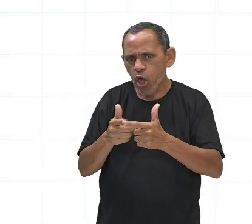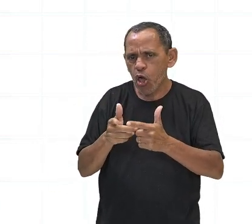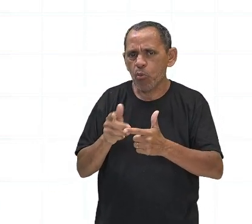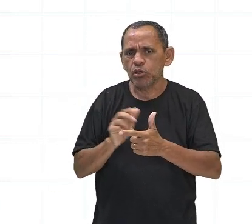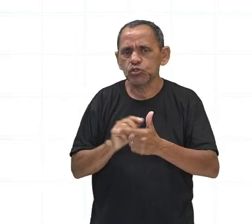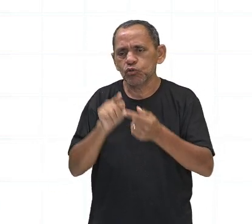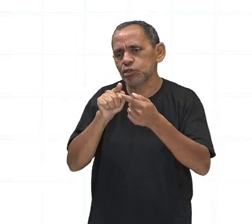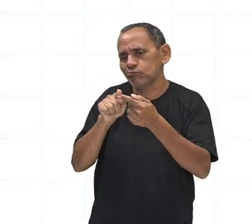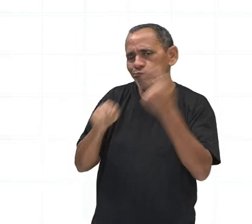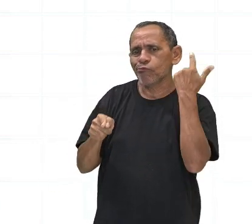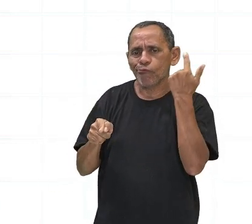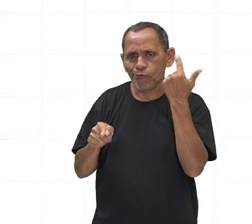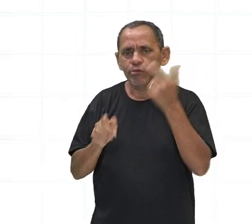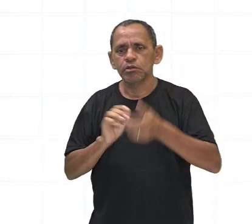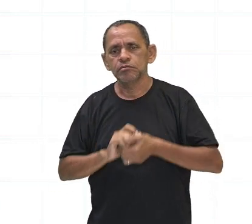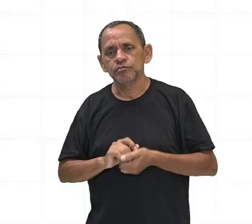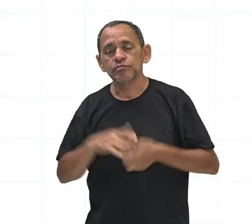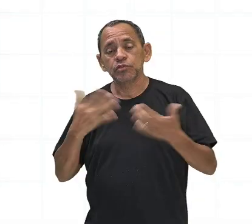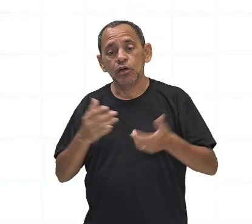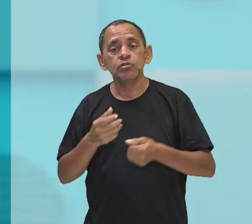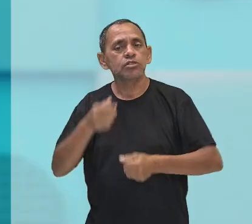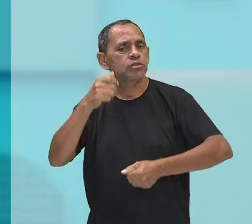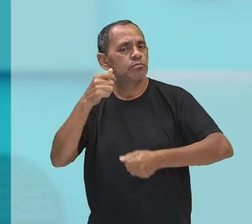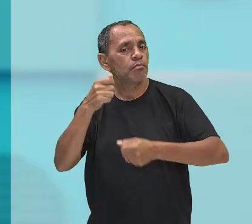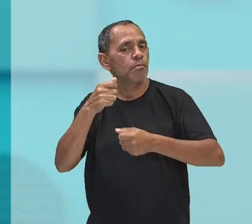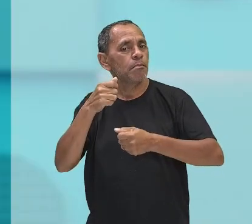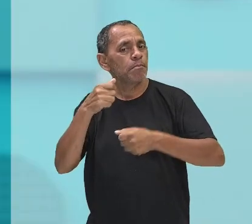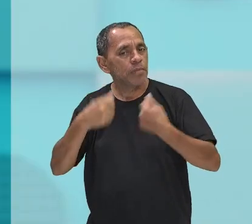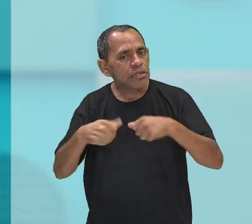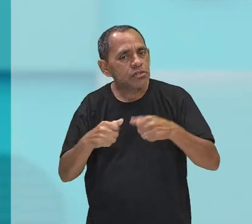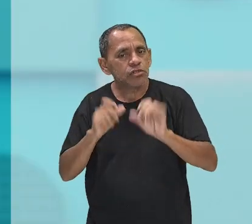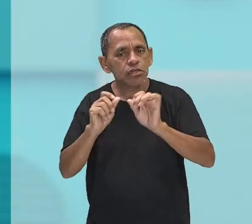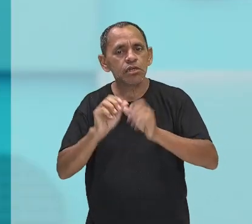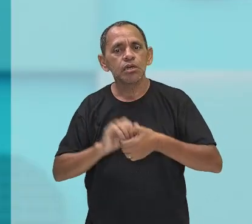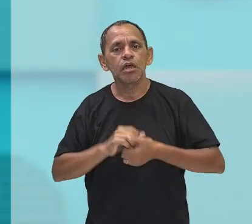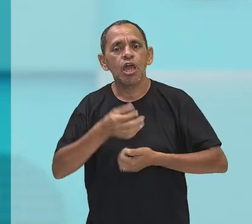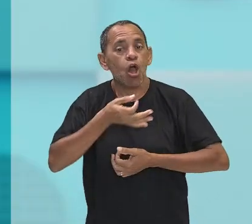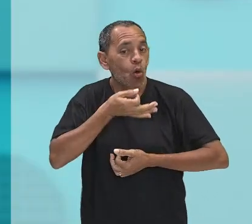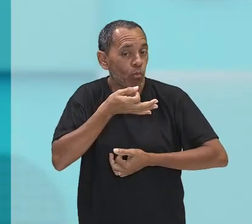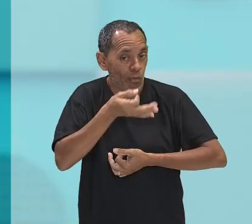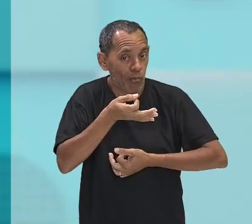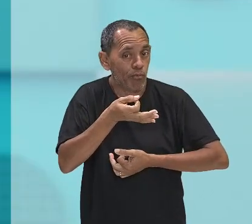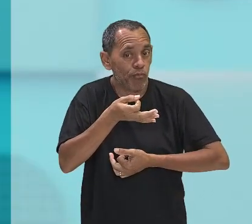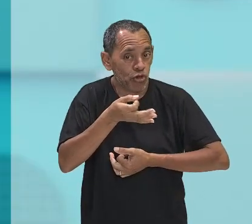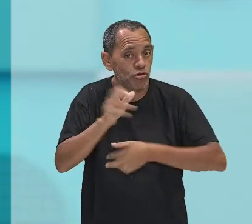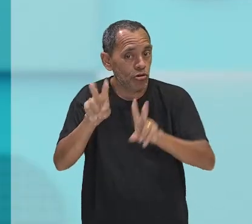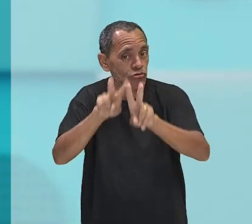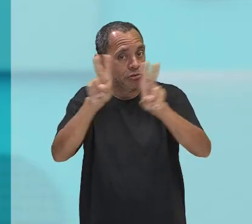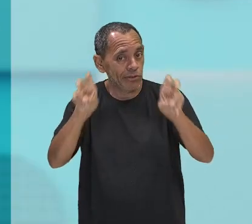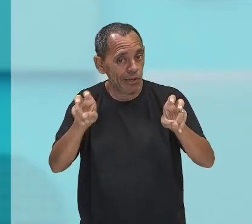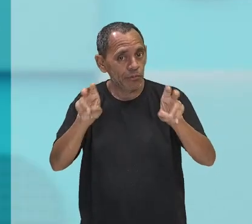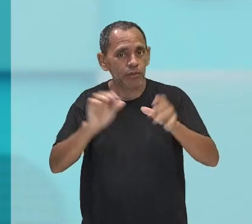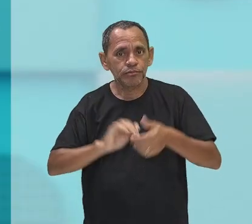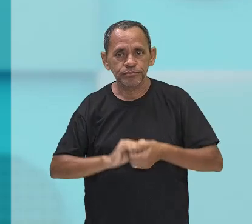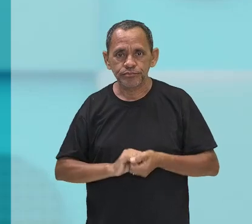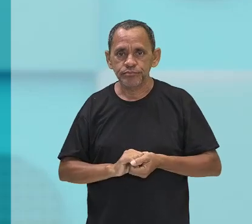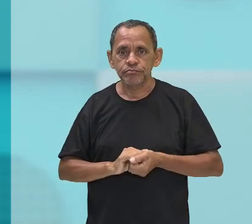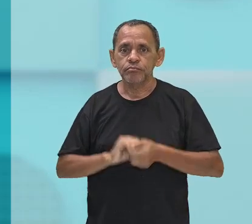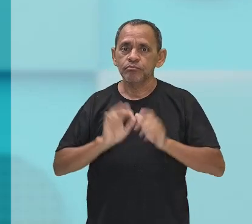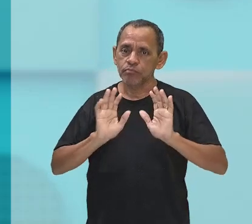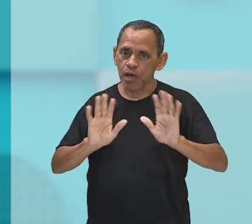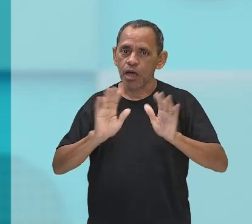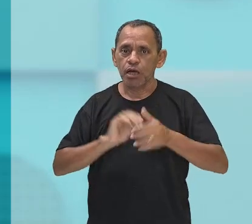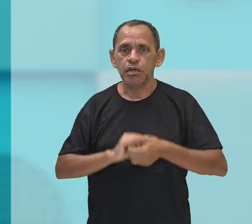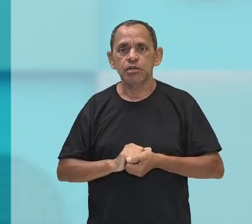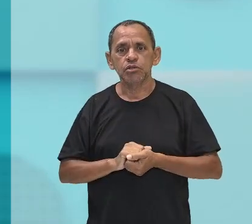E aí vocês precisam omitir uma opinião sobre essa situação que vocês acabaram de ver. Vocês vão